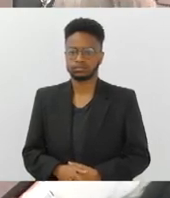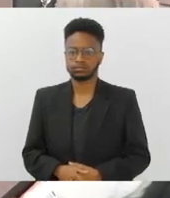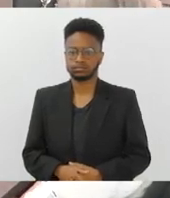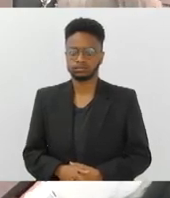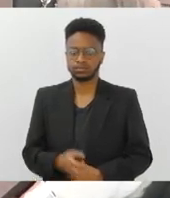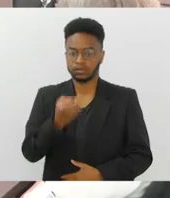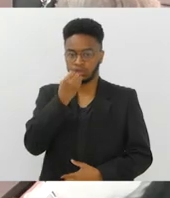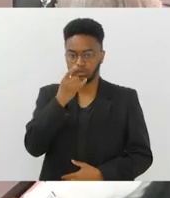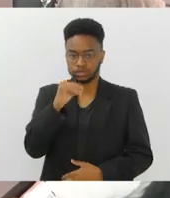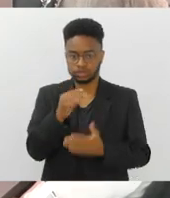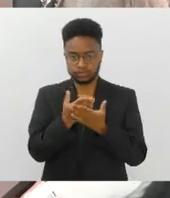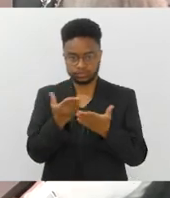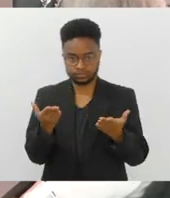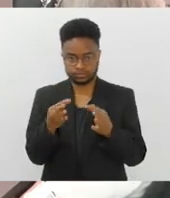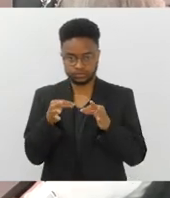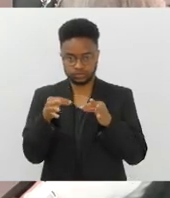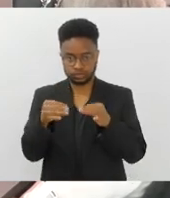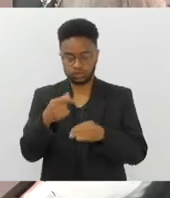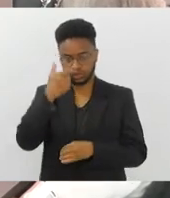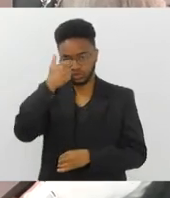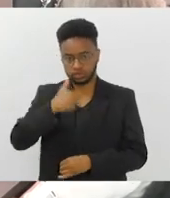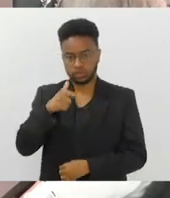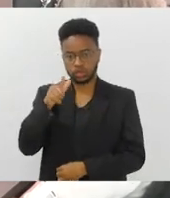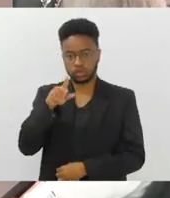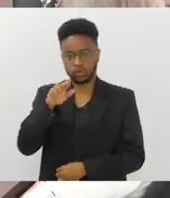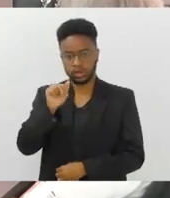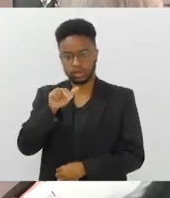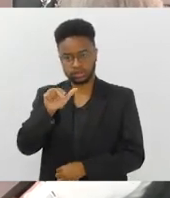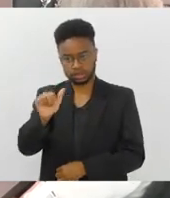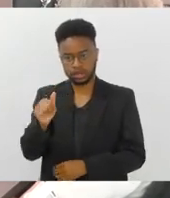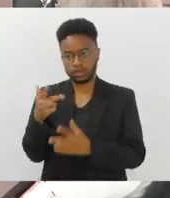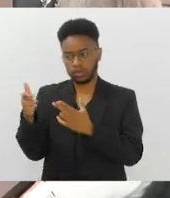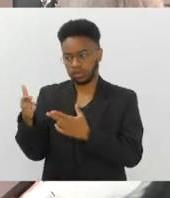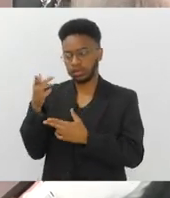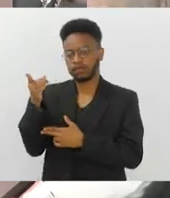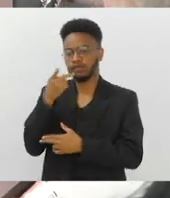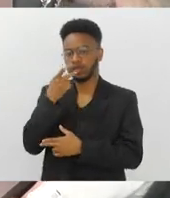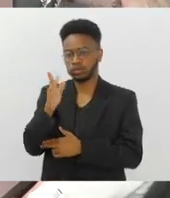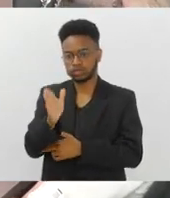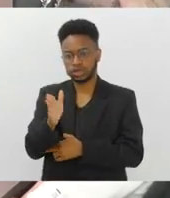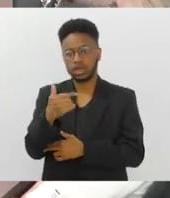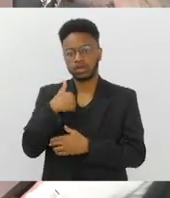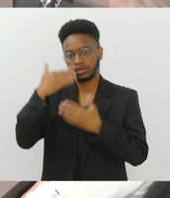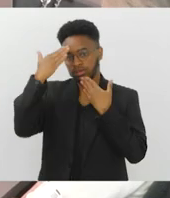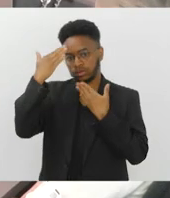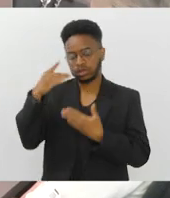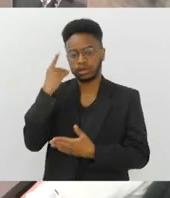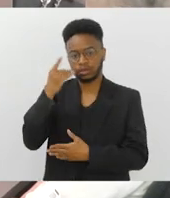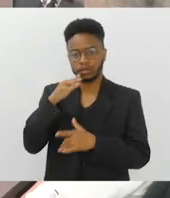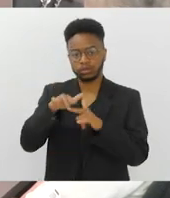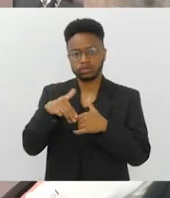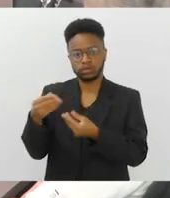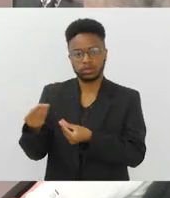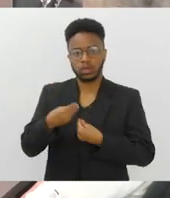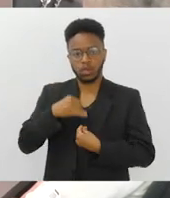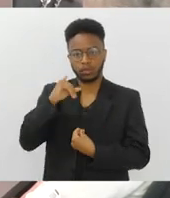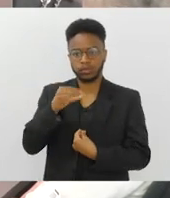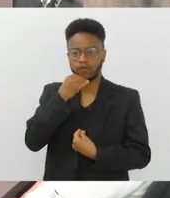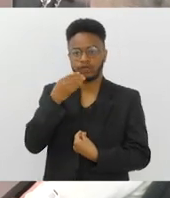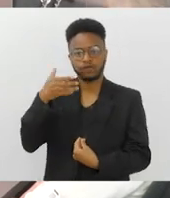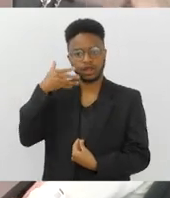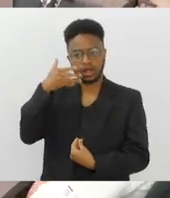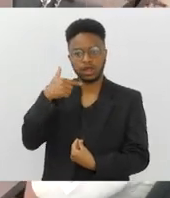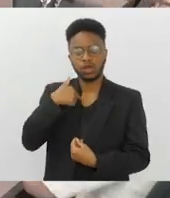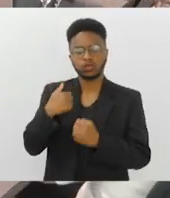Bom dia a todos. Eu me chamo Luana, como já foi falado. Venho agradecer à deputada pela oportunidade de falar. Vim acompanhada das